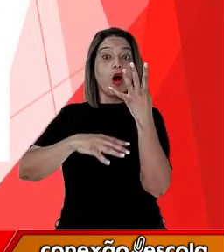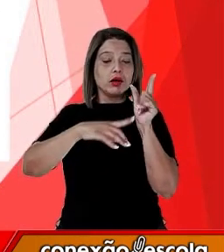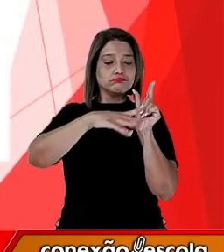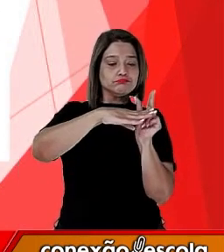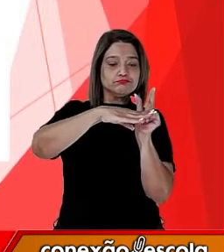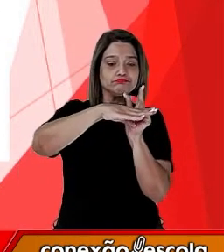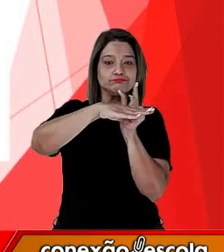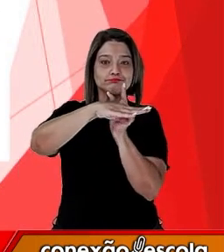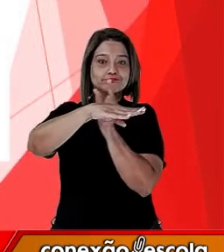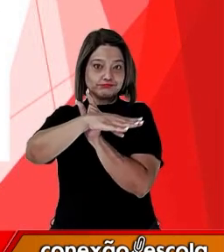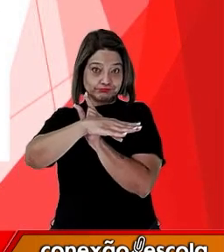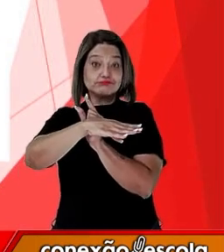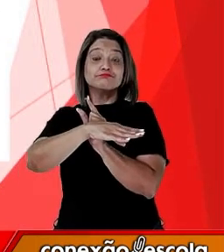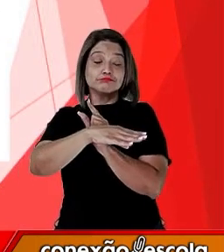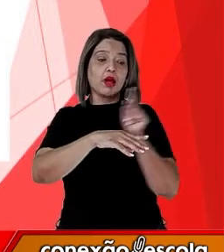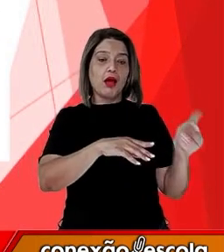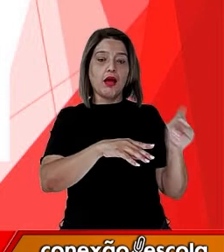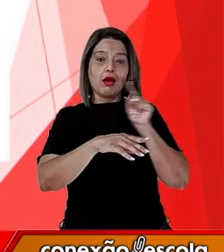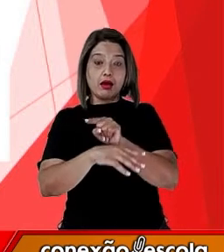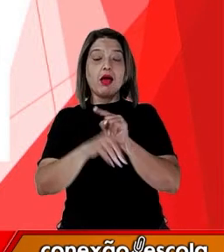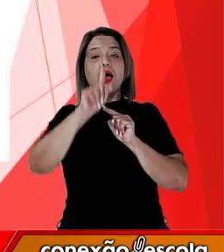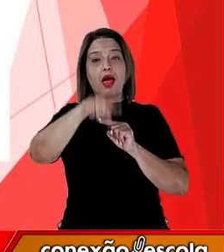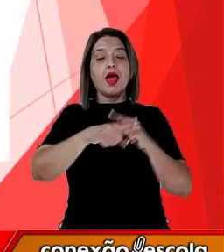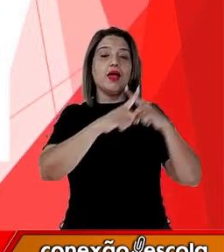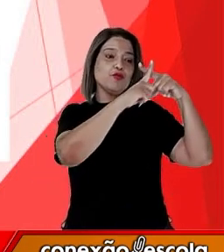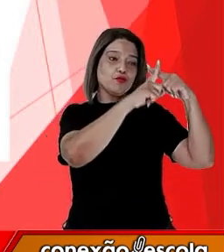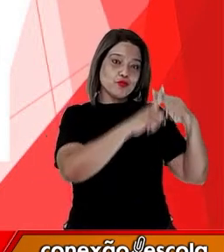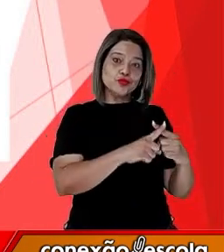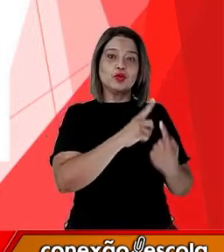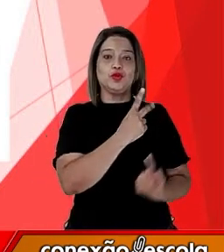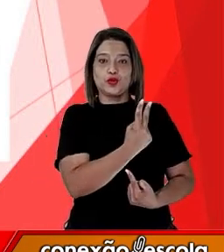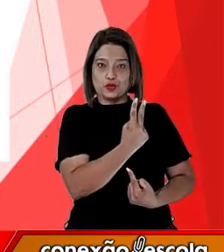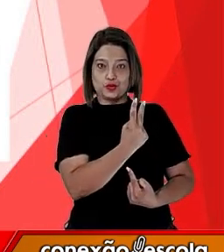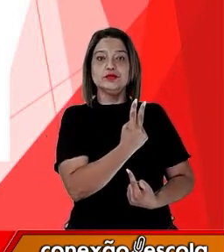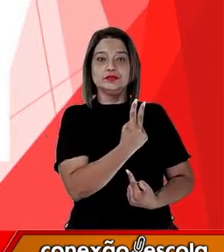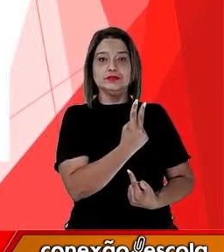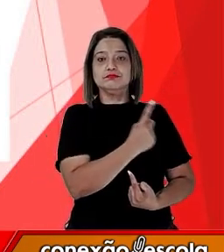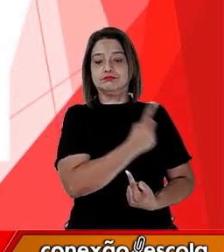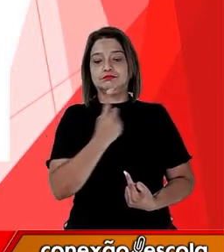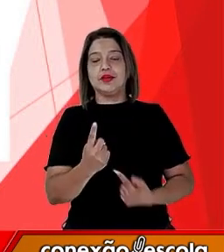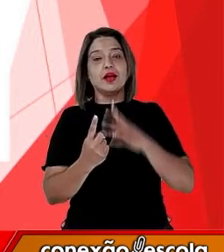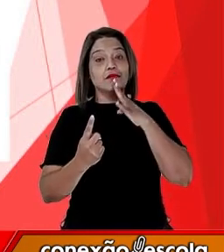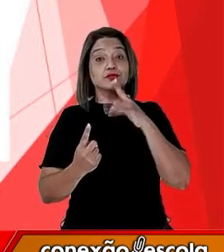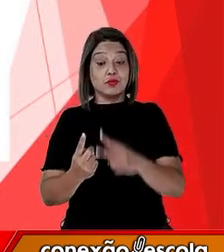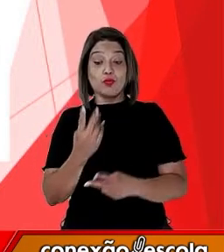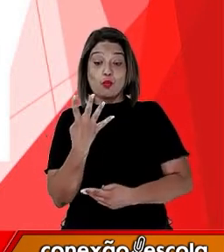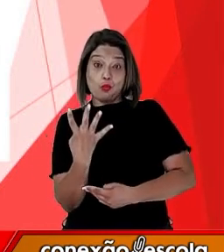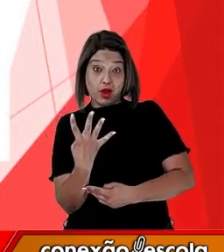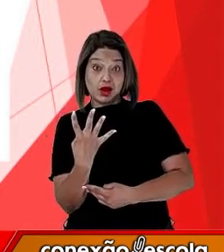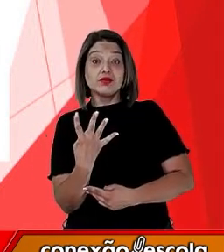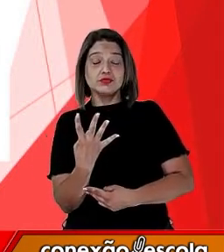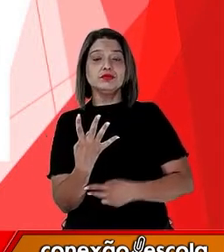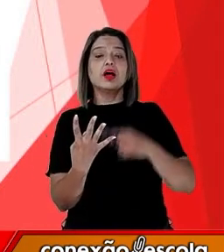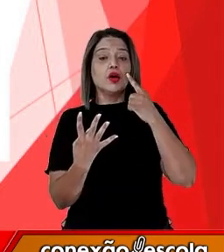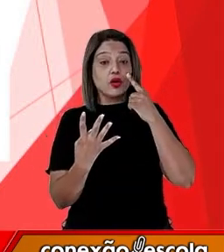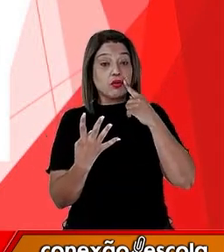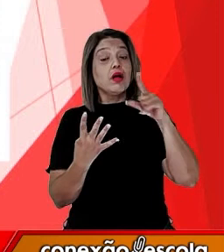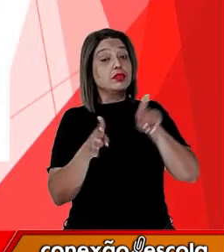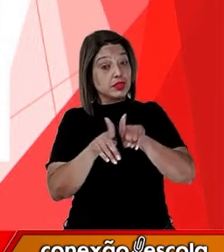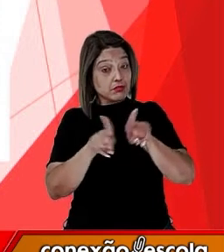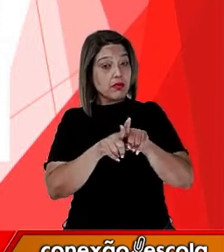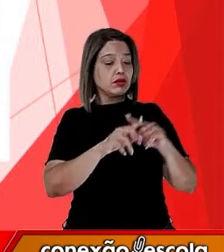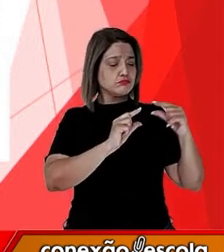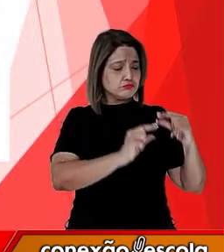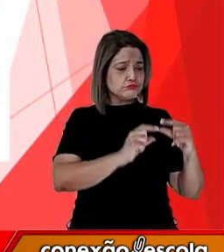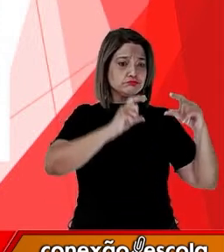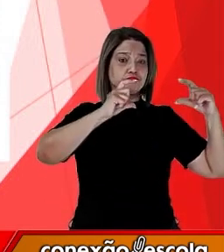foi multiplicado por 2. E o mesmo acontece com todos os outros elementos da figura